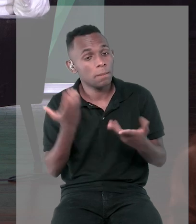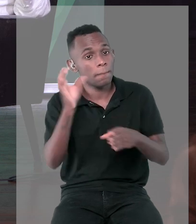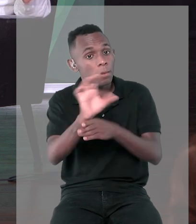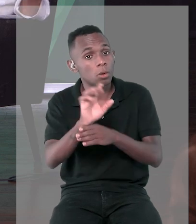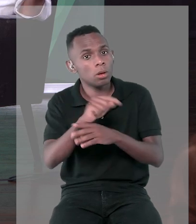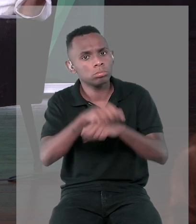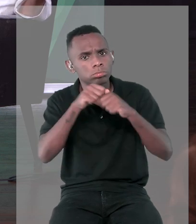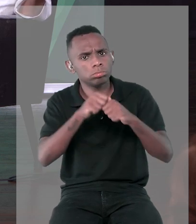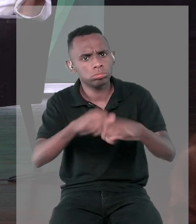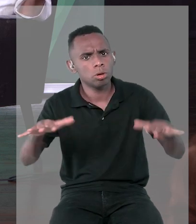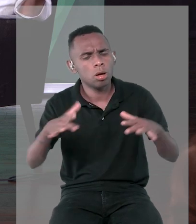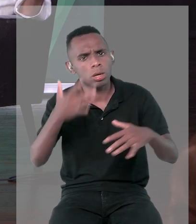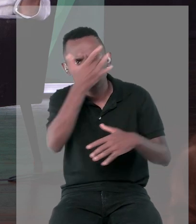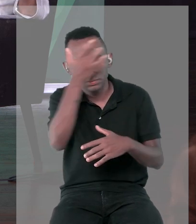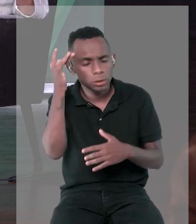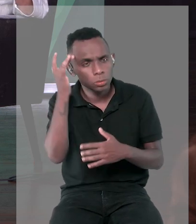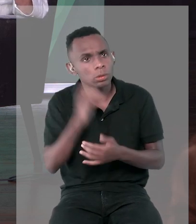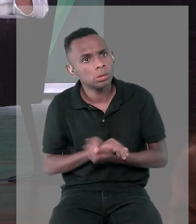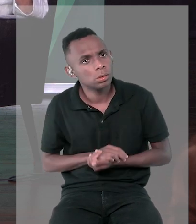da Clarice para um grande público.